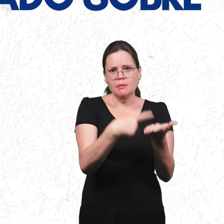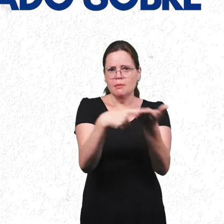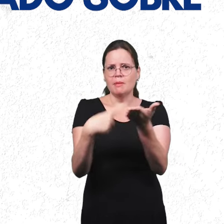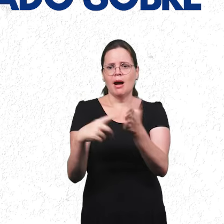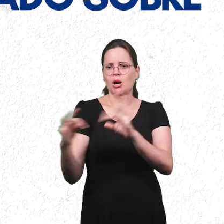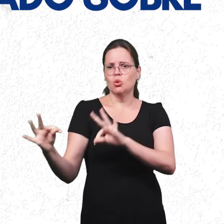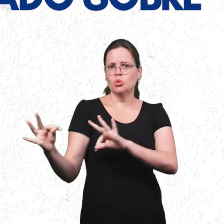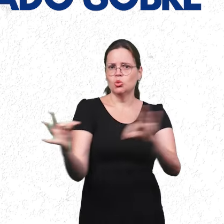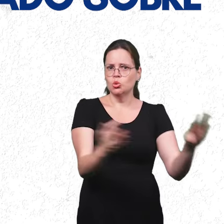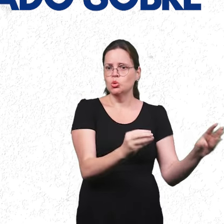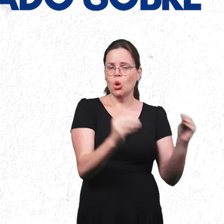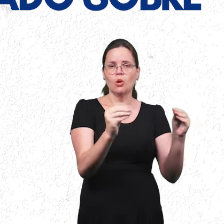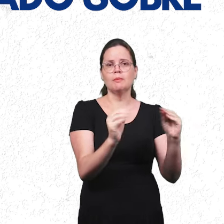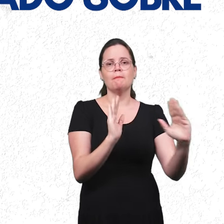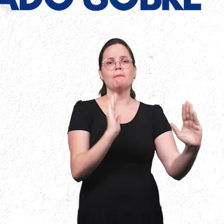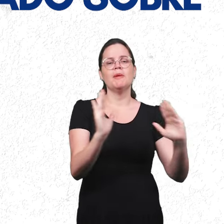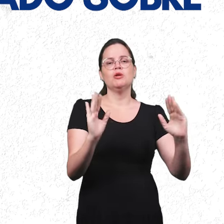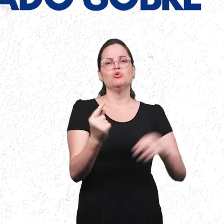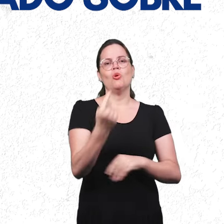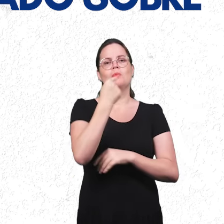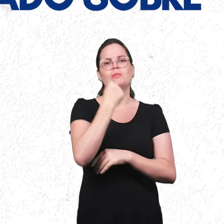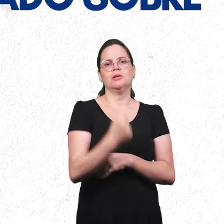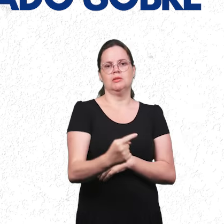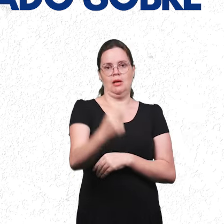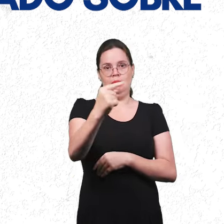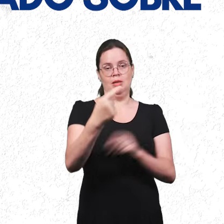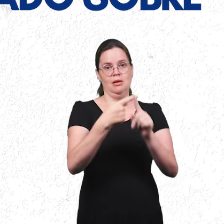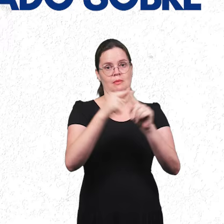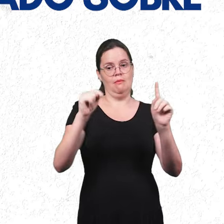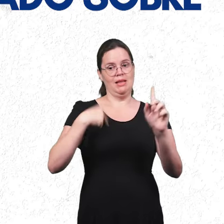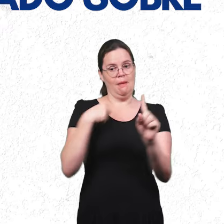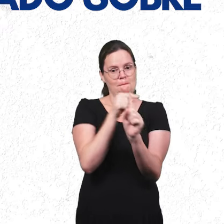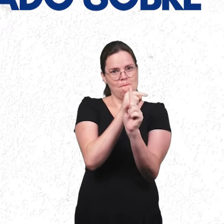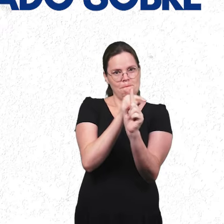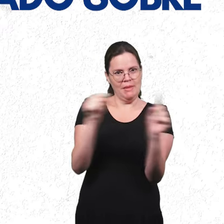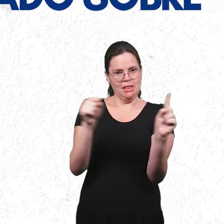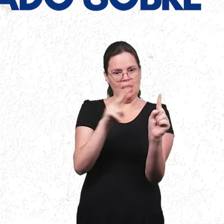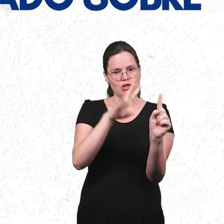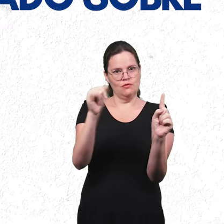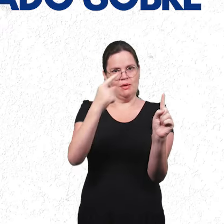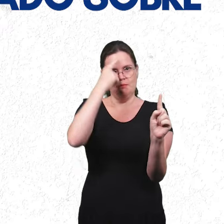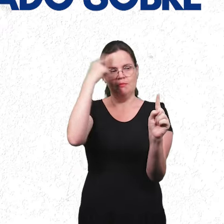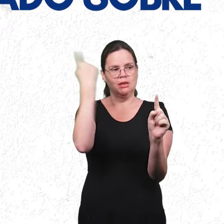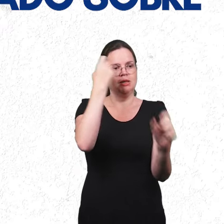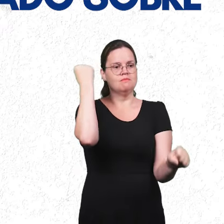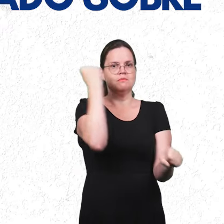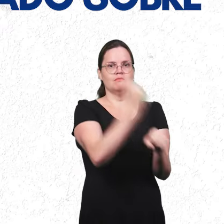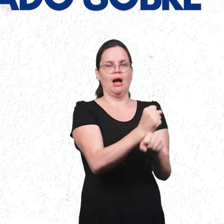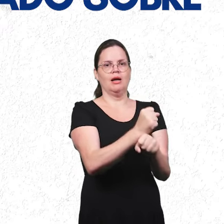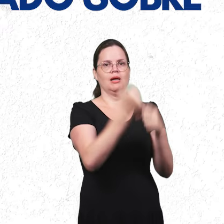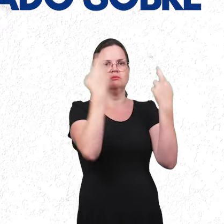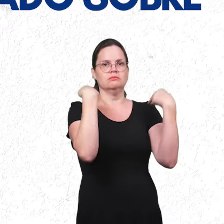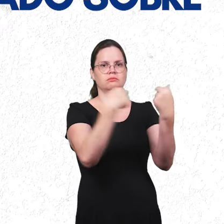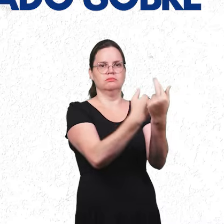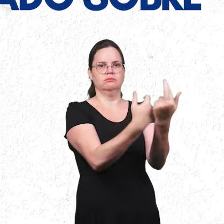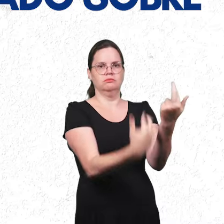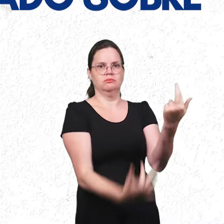E na metade da semana fará cessar o sacrifício e a oferta de